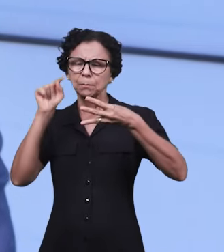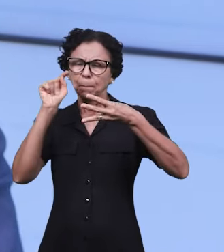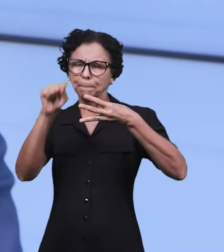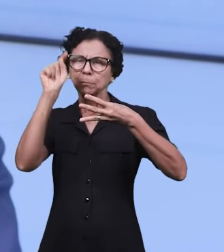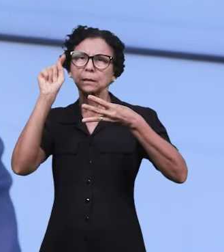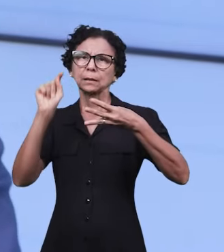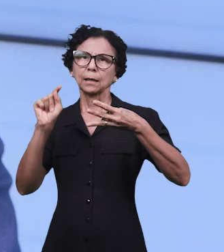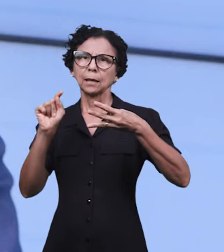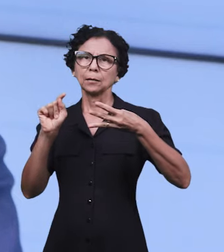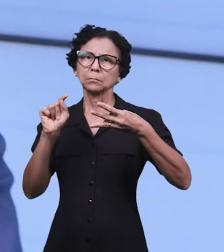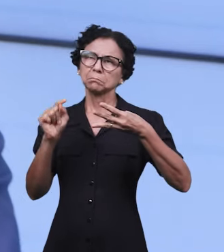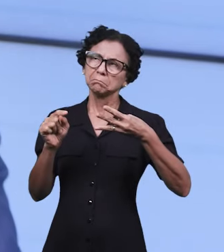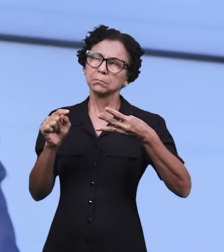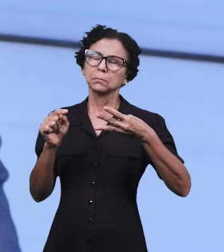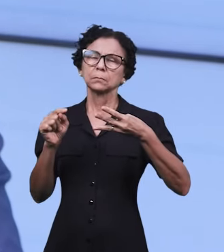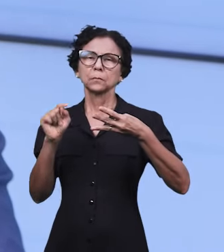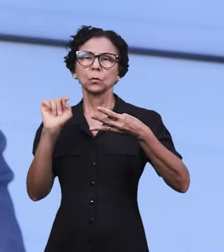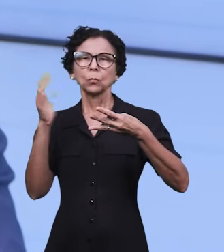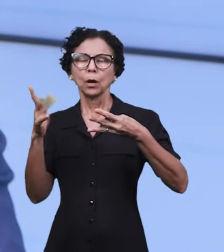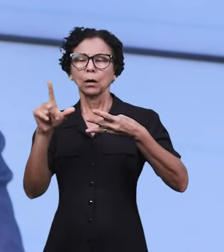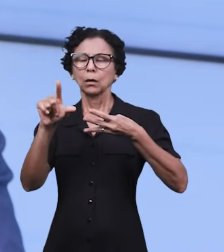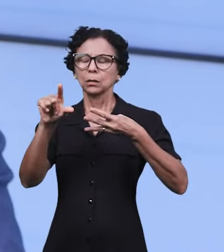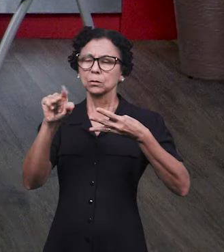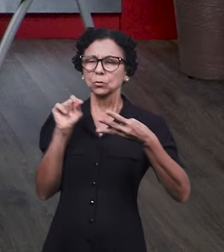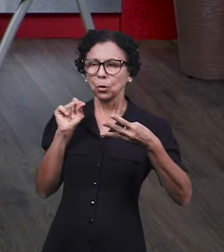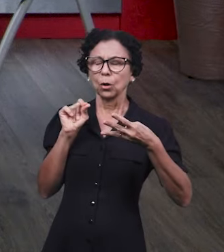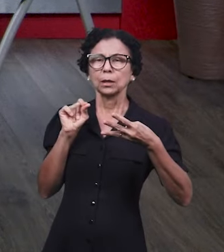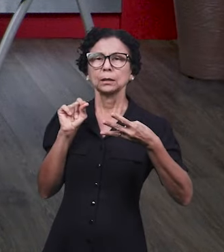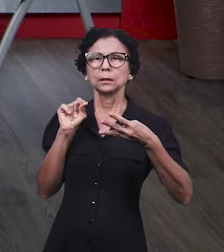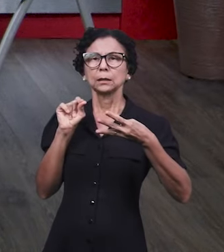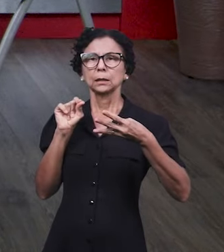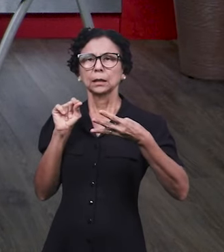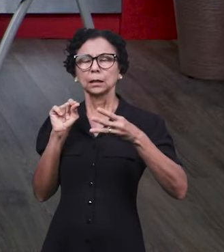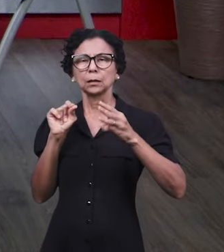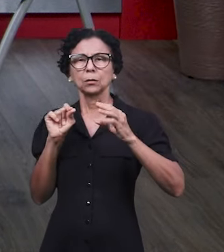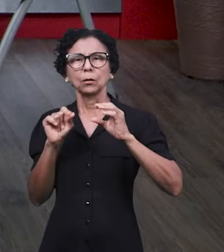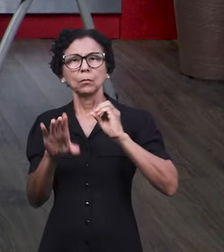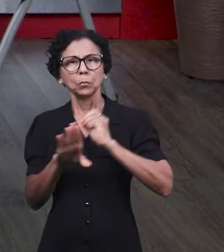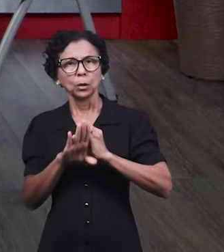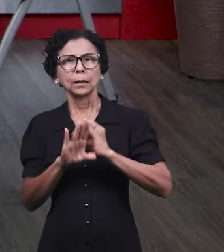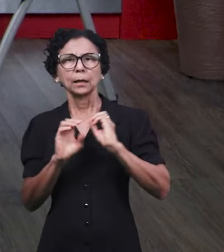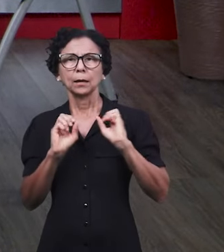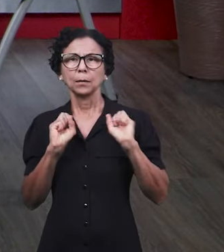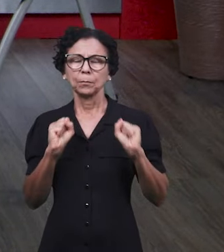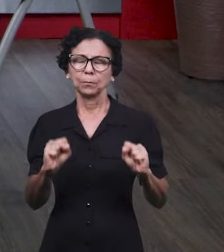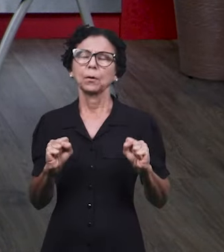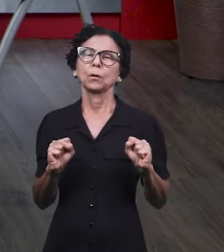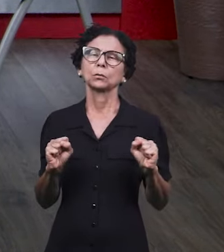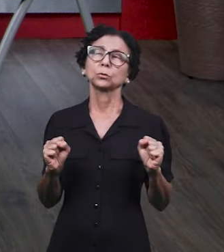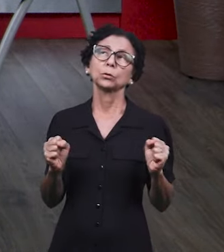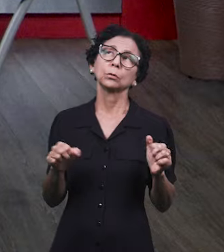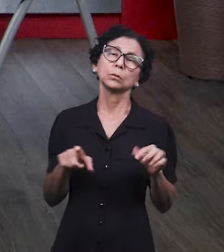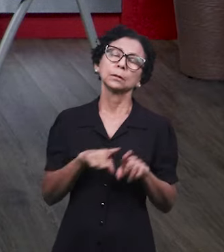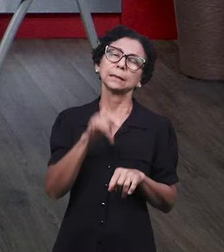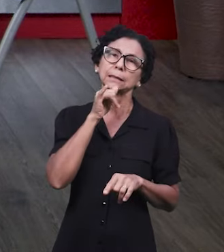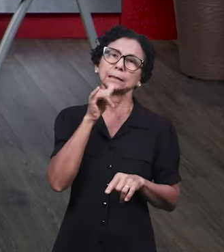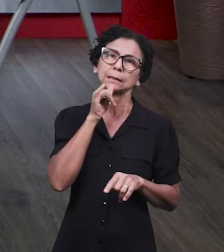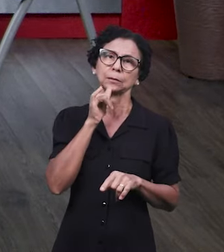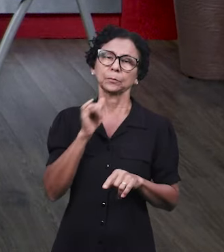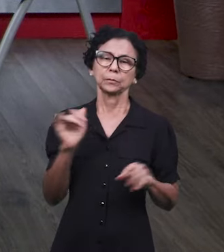Além disso por exemplo quando você vai pesquisar algo no seu comput até mesmo sobre a nossa igreja sobre algum outro